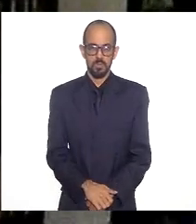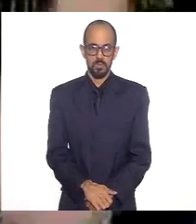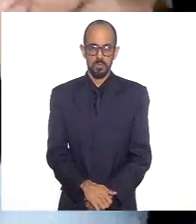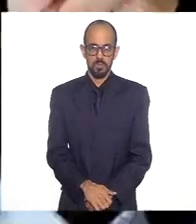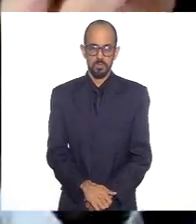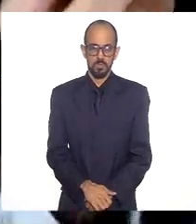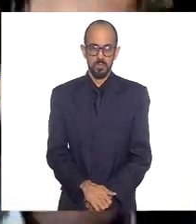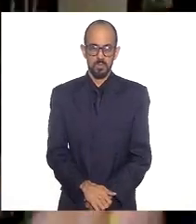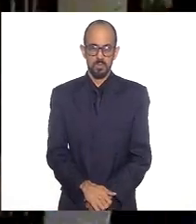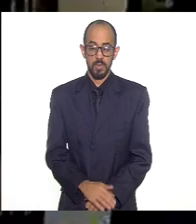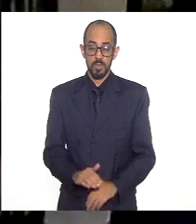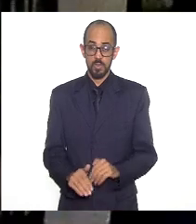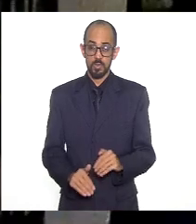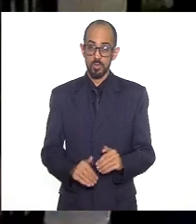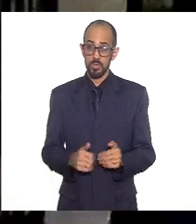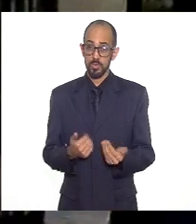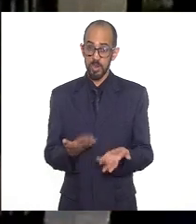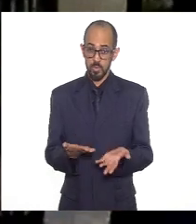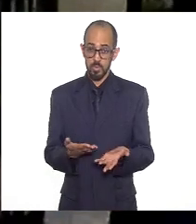Sobre as despesas,